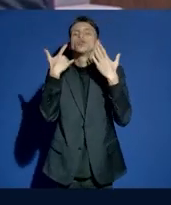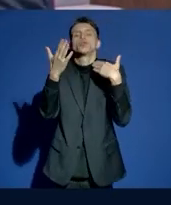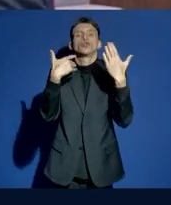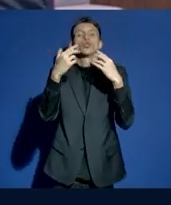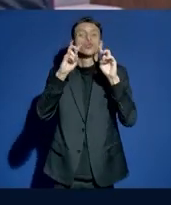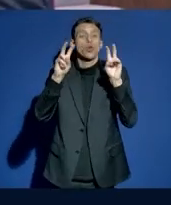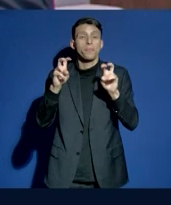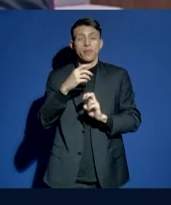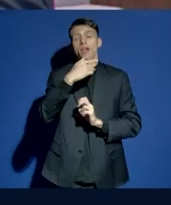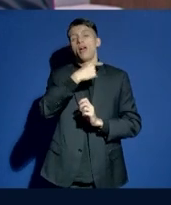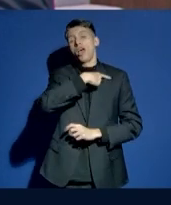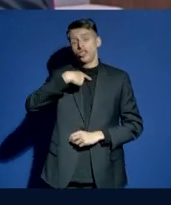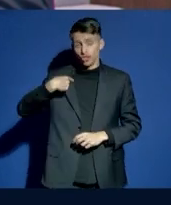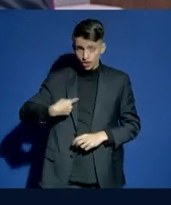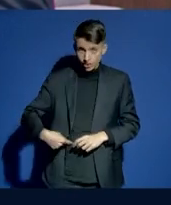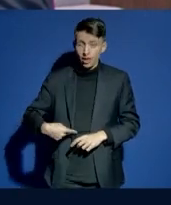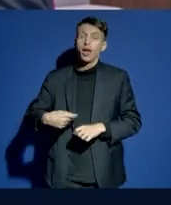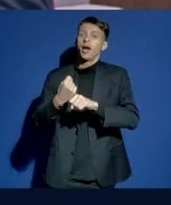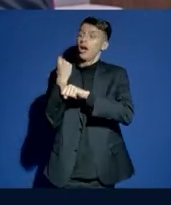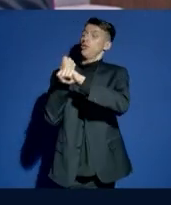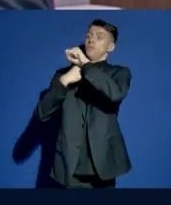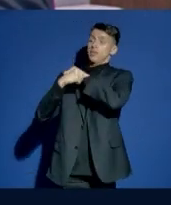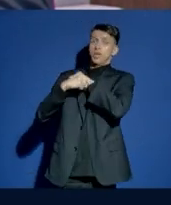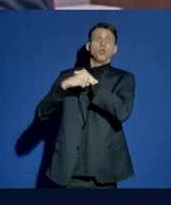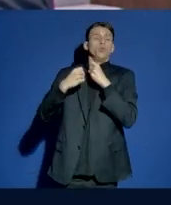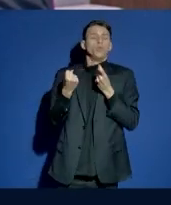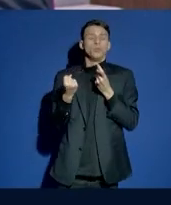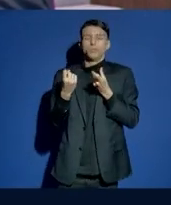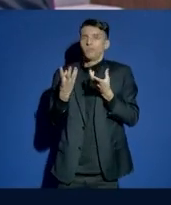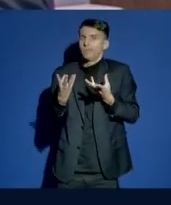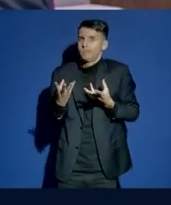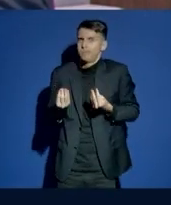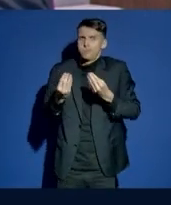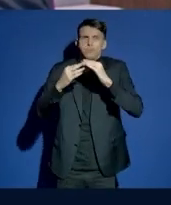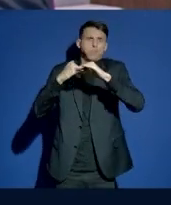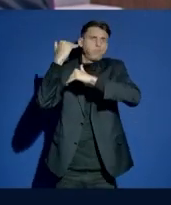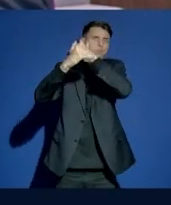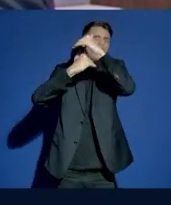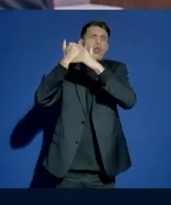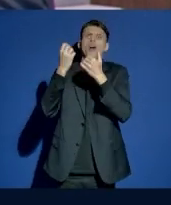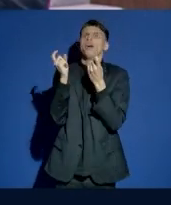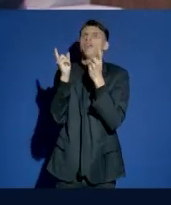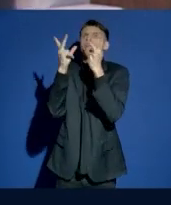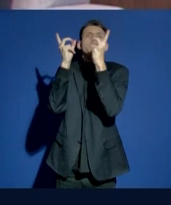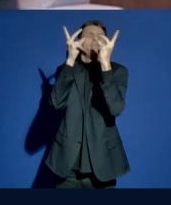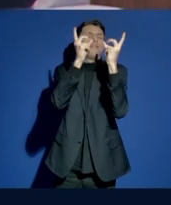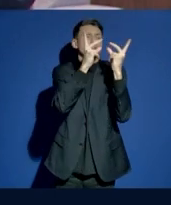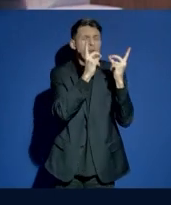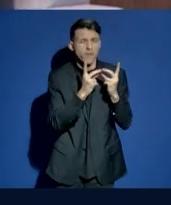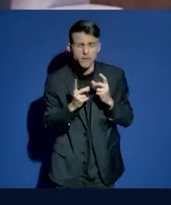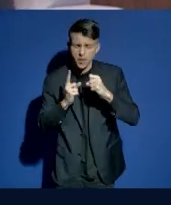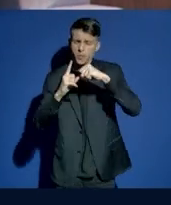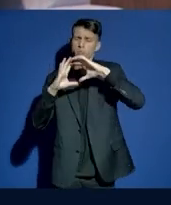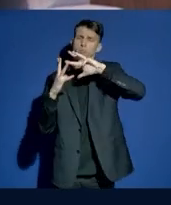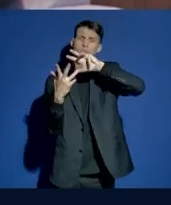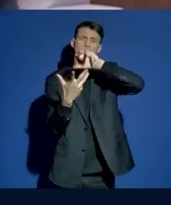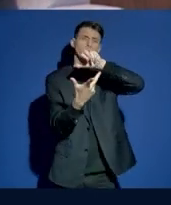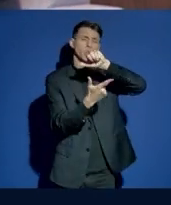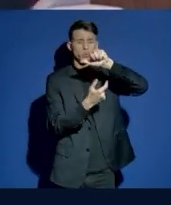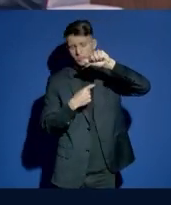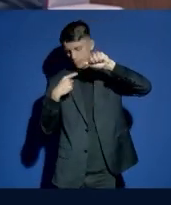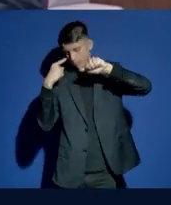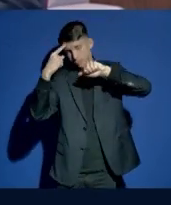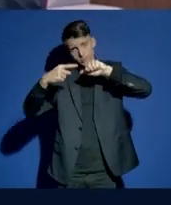passado, foi um ano de ouro em termos de demanda, né, para importação de carne bovina, mas eu acho que, se você pegar os